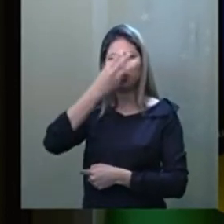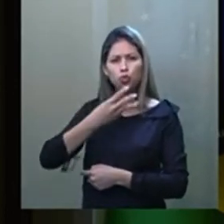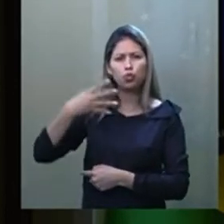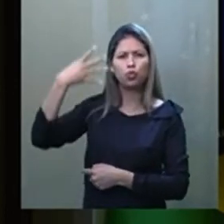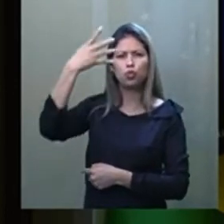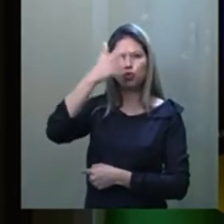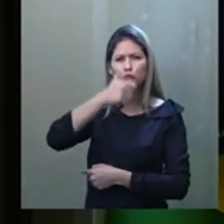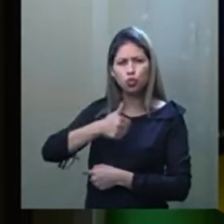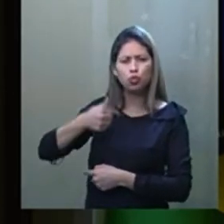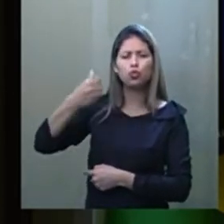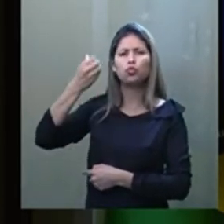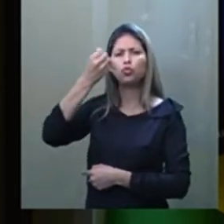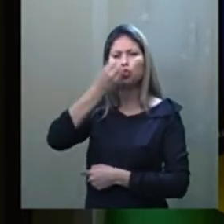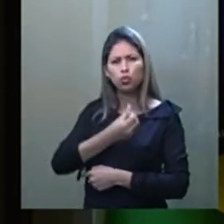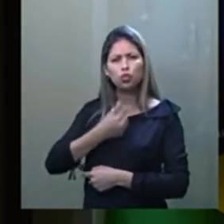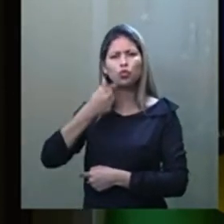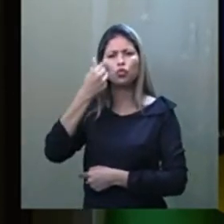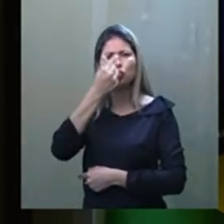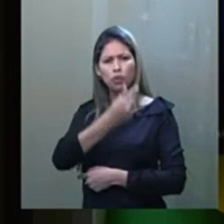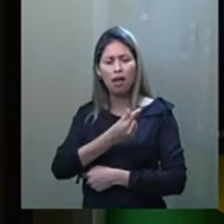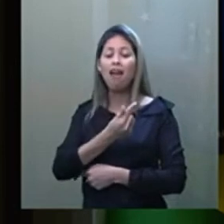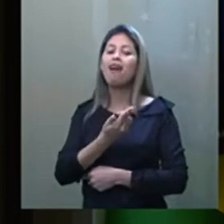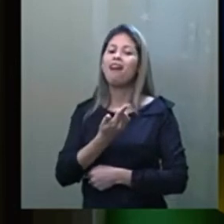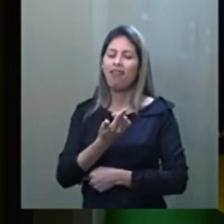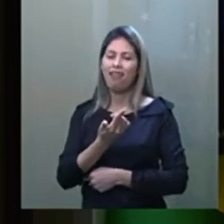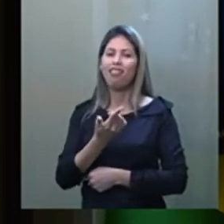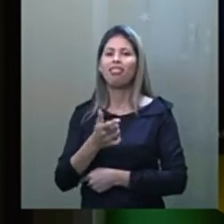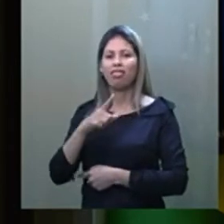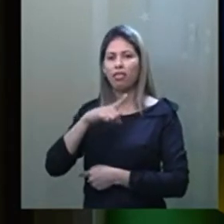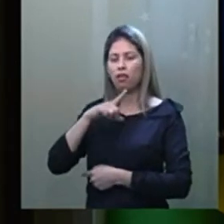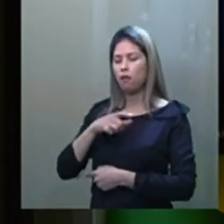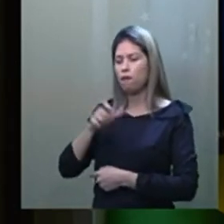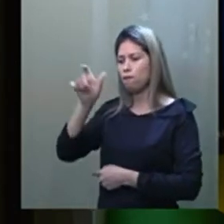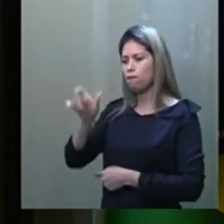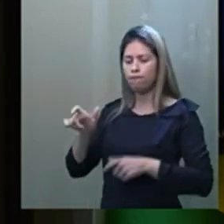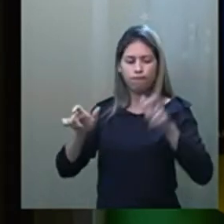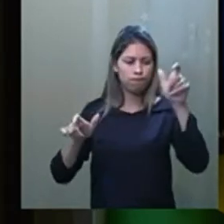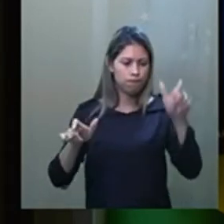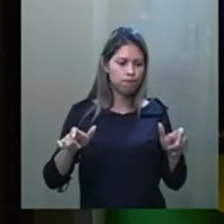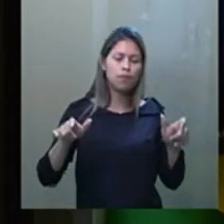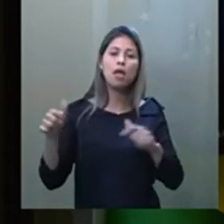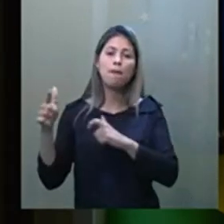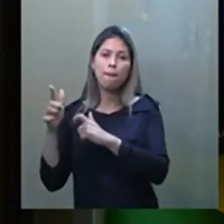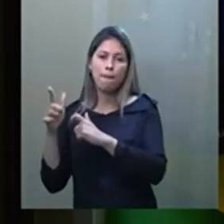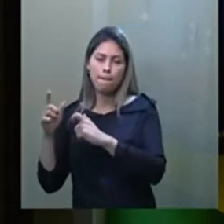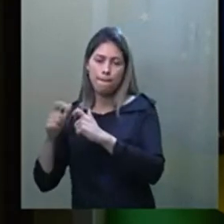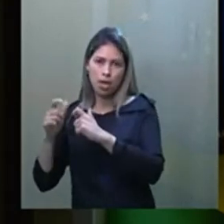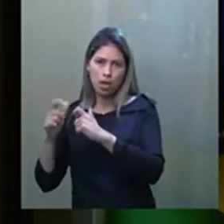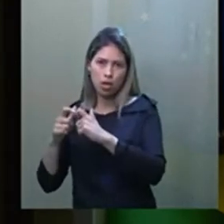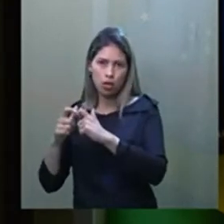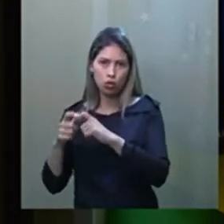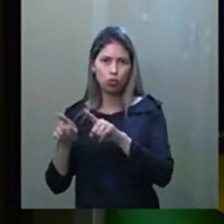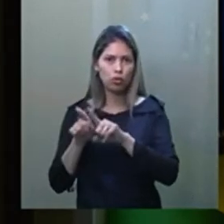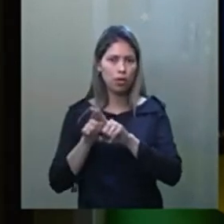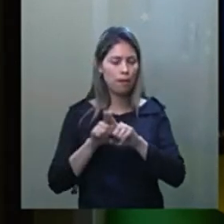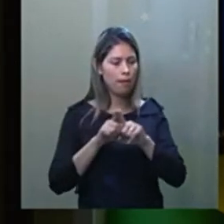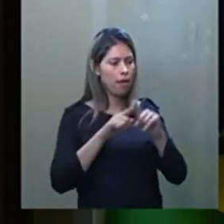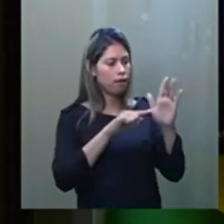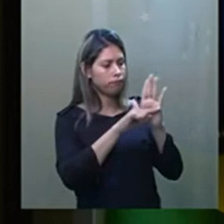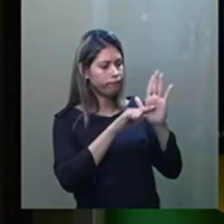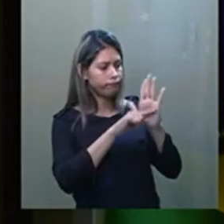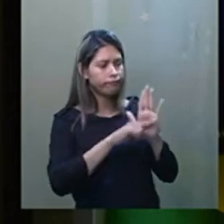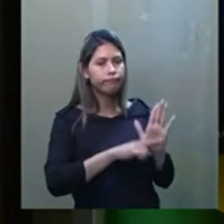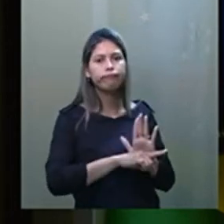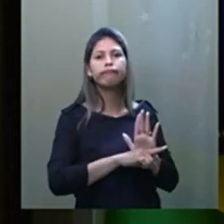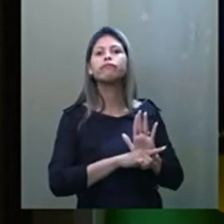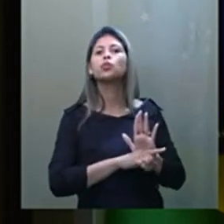com a participação não apenas de médicos, mas de cientistas, juristas, como eu falei, com visões diferentes